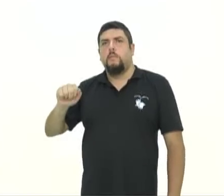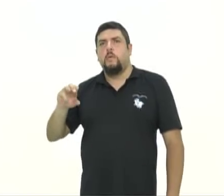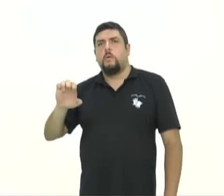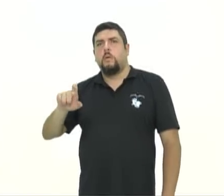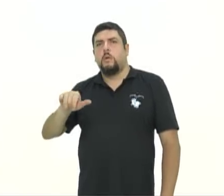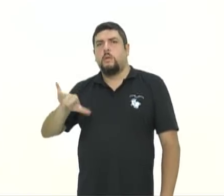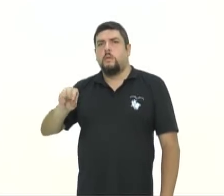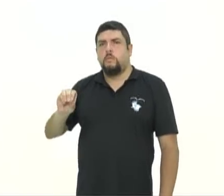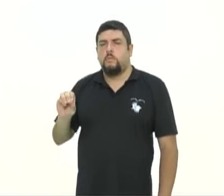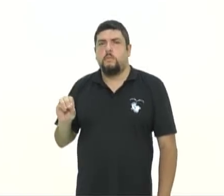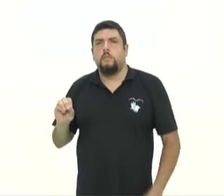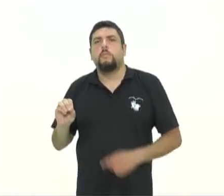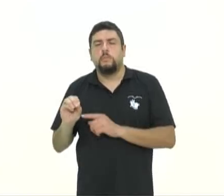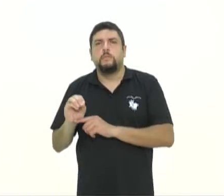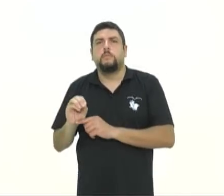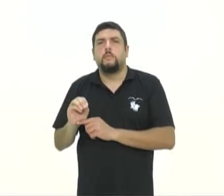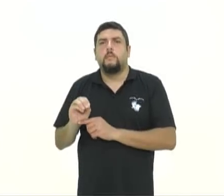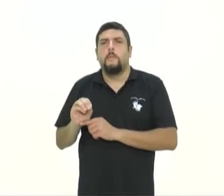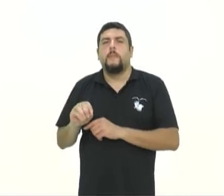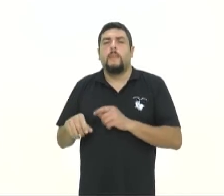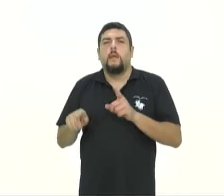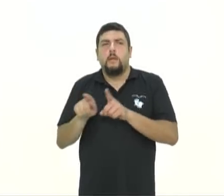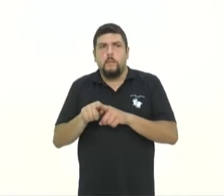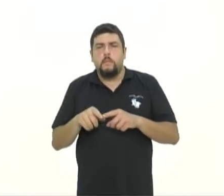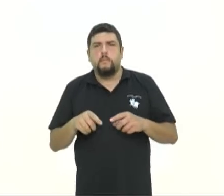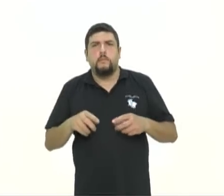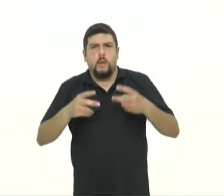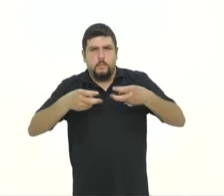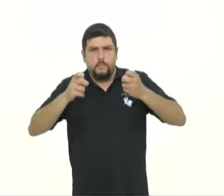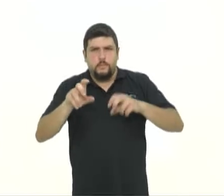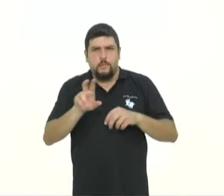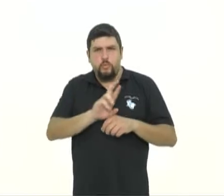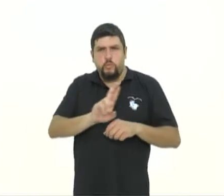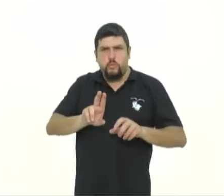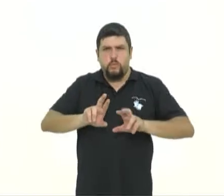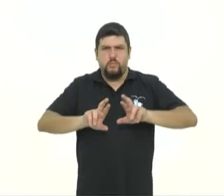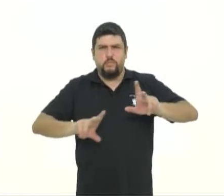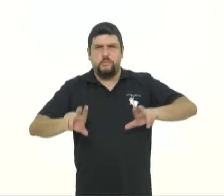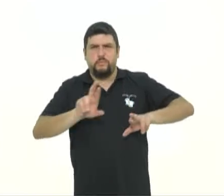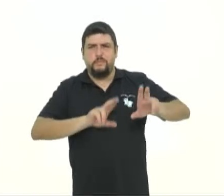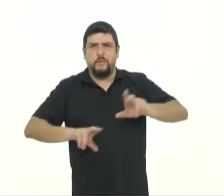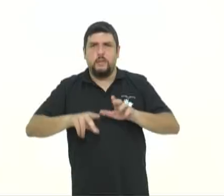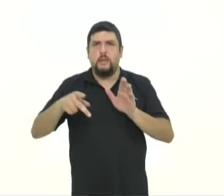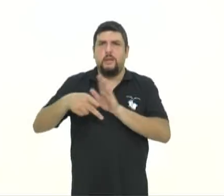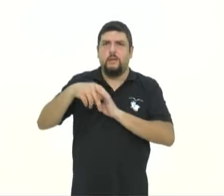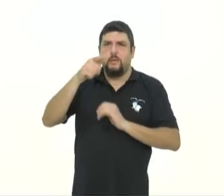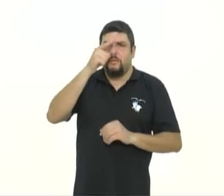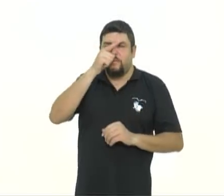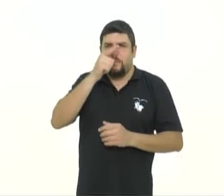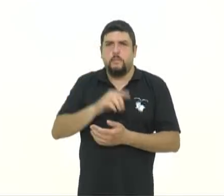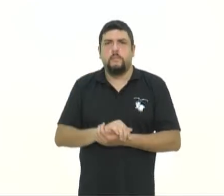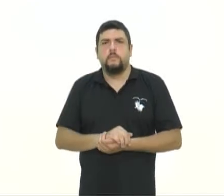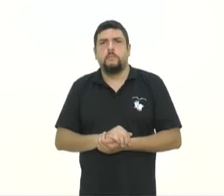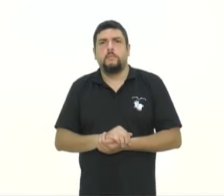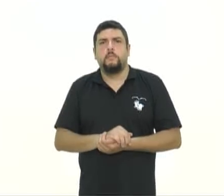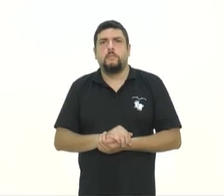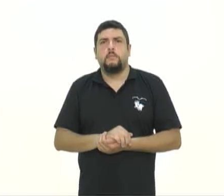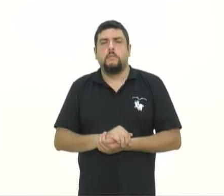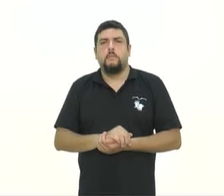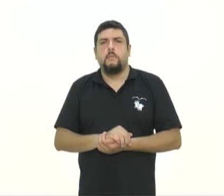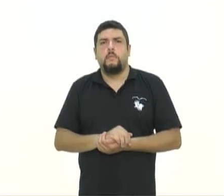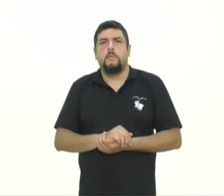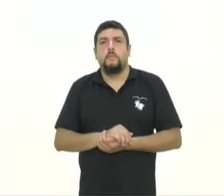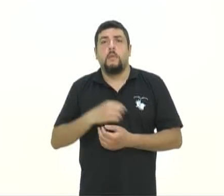chamada Pleione. Né? Então, observe que os nomes, né, são bem diferentes. A primeira vértebra da nossa